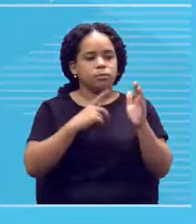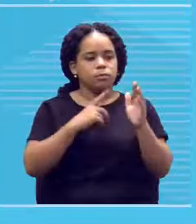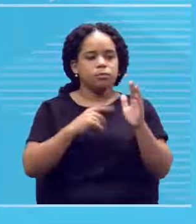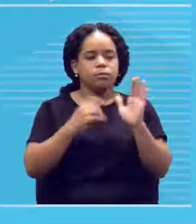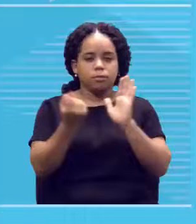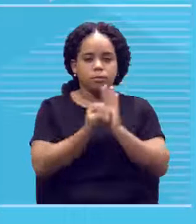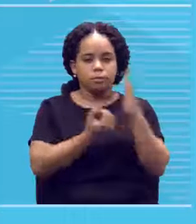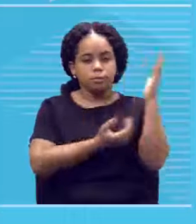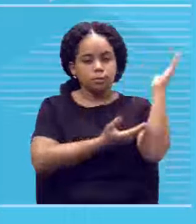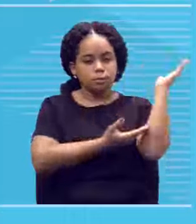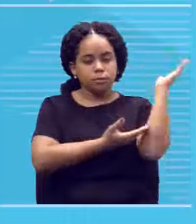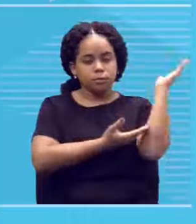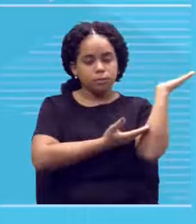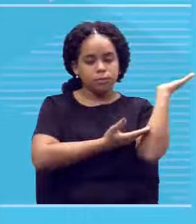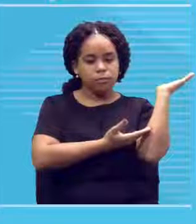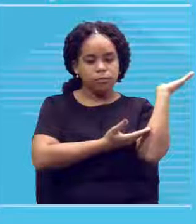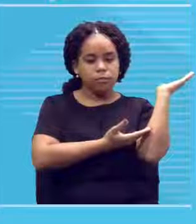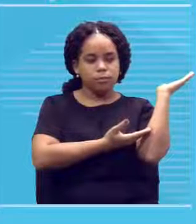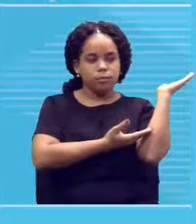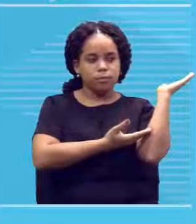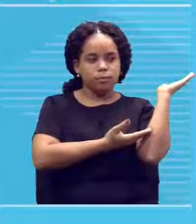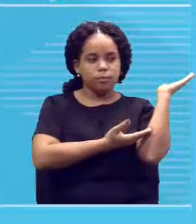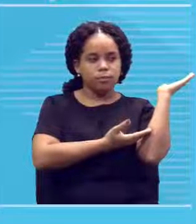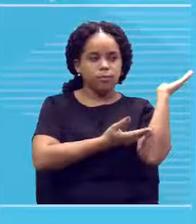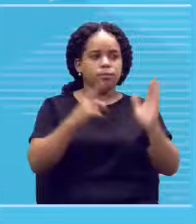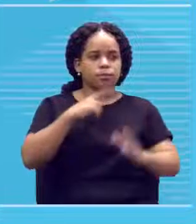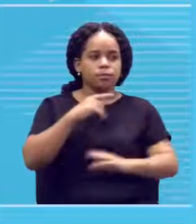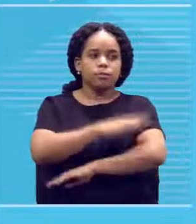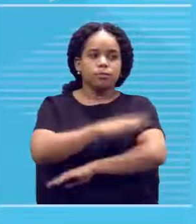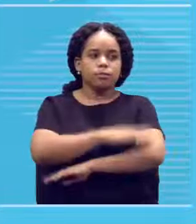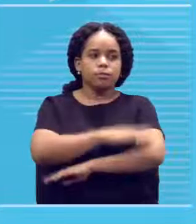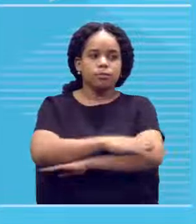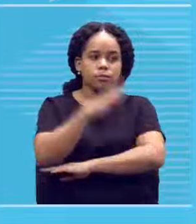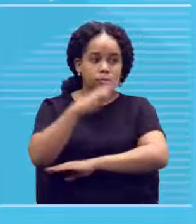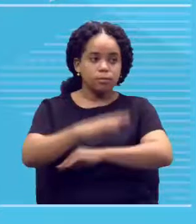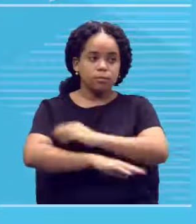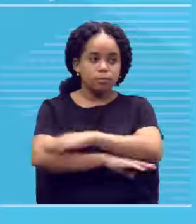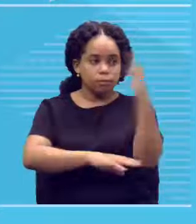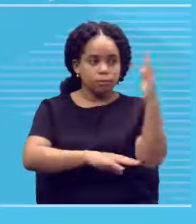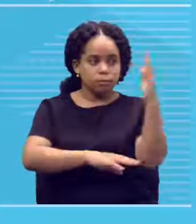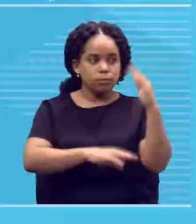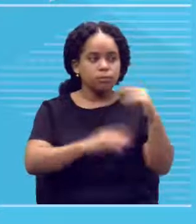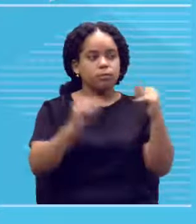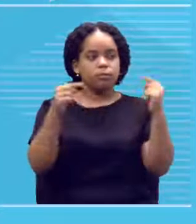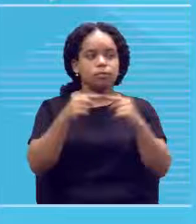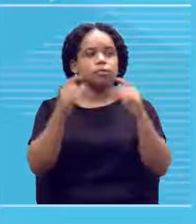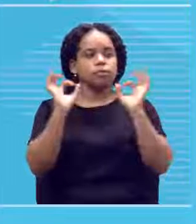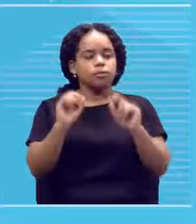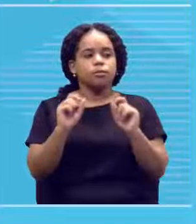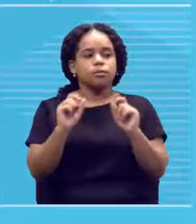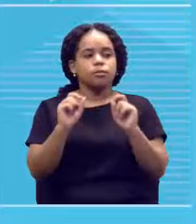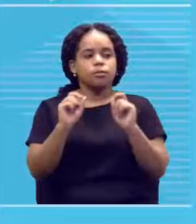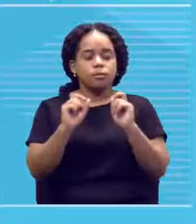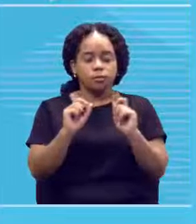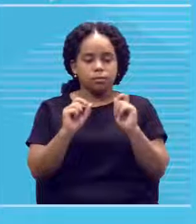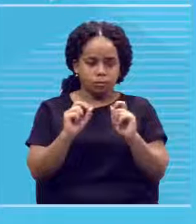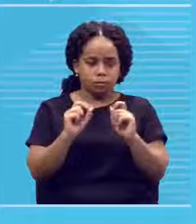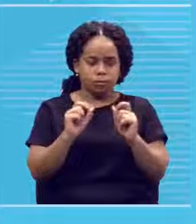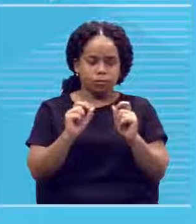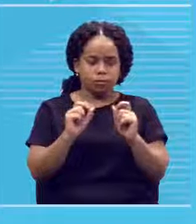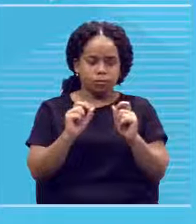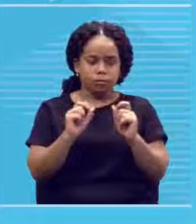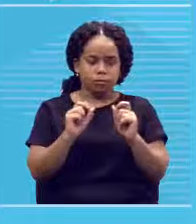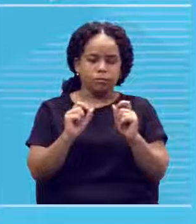marcado lá esse guarda-roupa refere-se a quer em